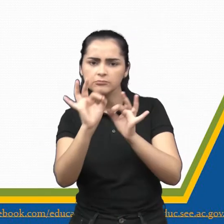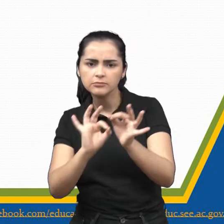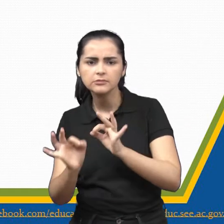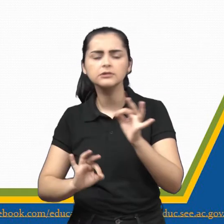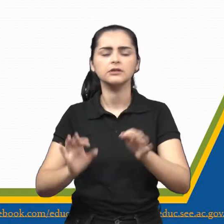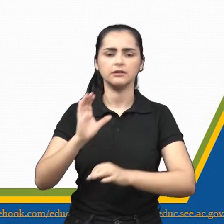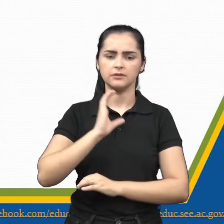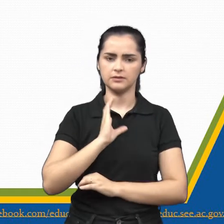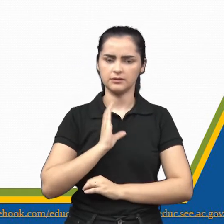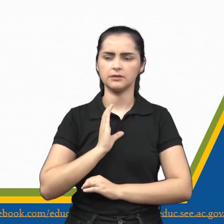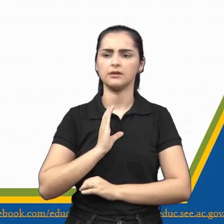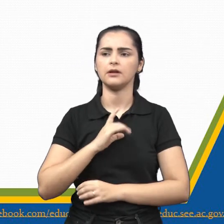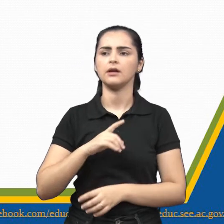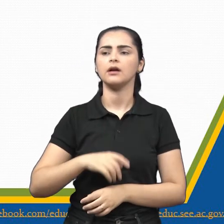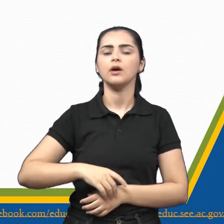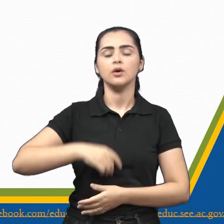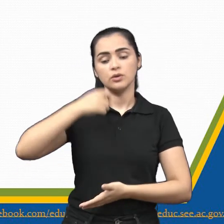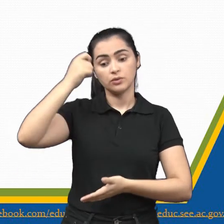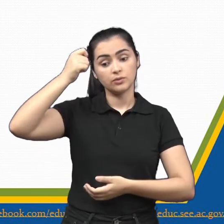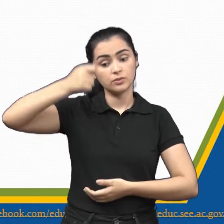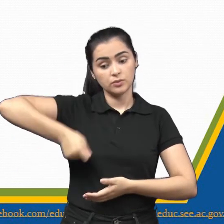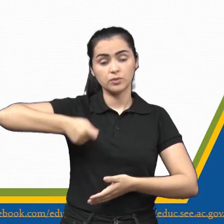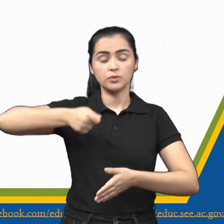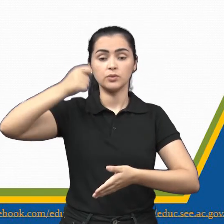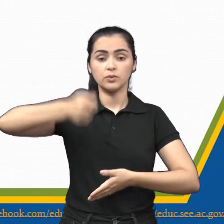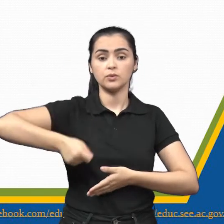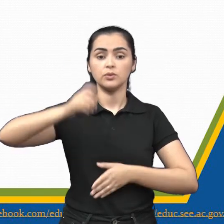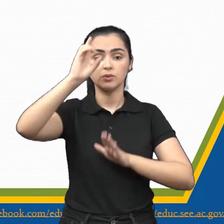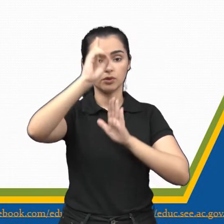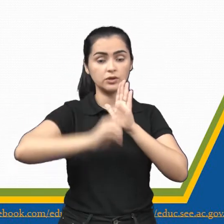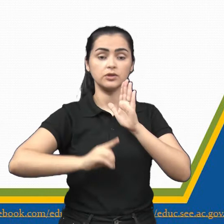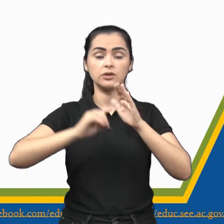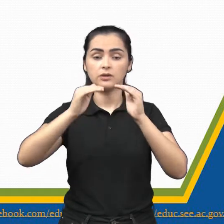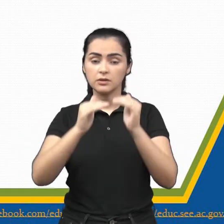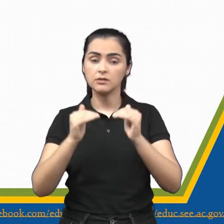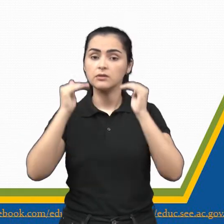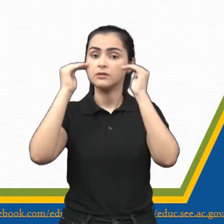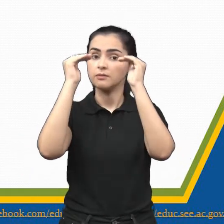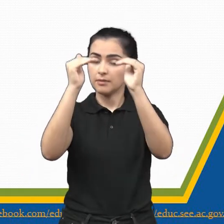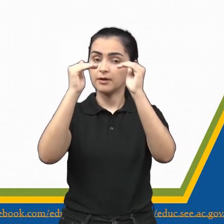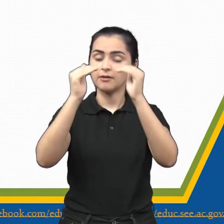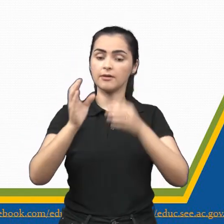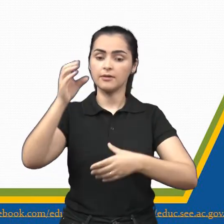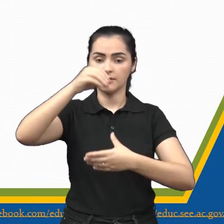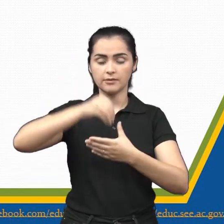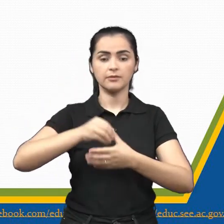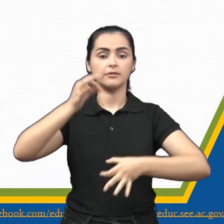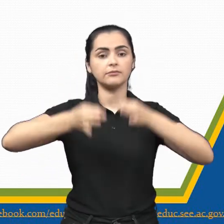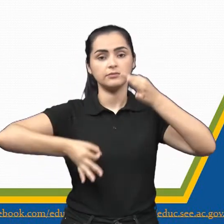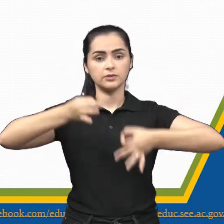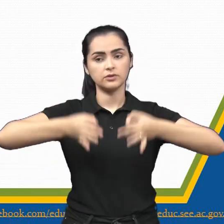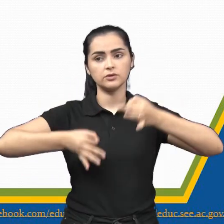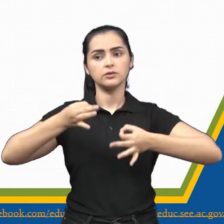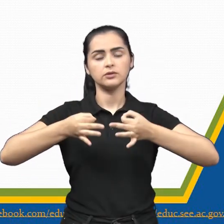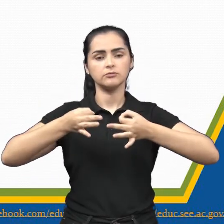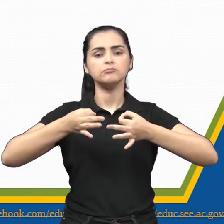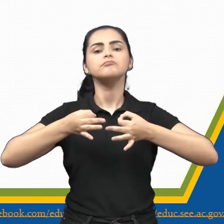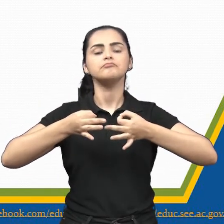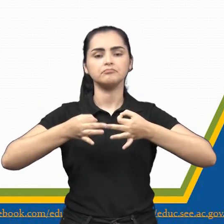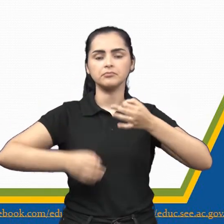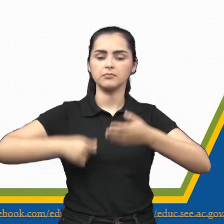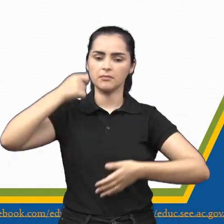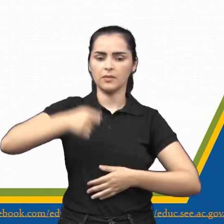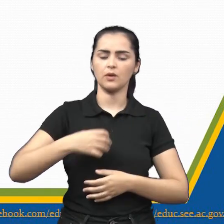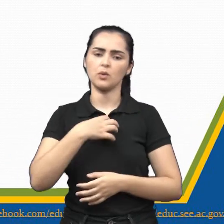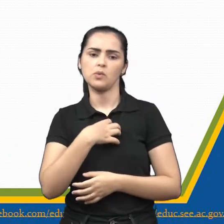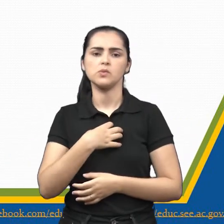cidade? O juiz de direito é a autoridade maior dentro da justiça. Ele julga as atitudes